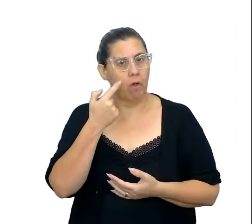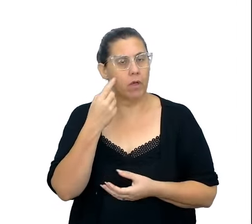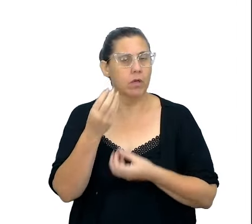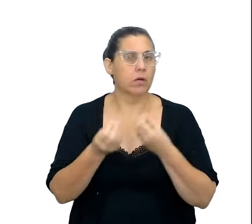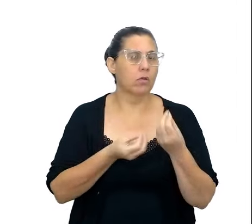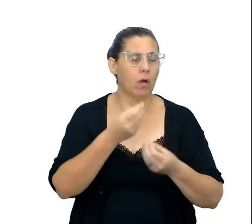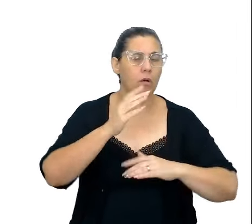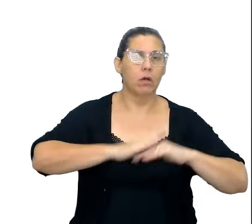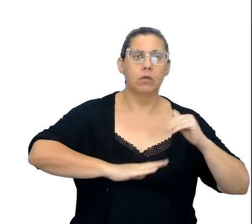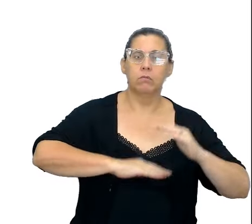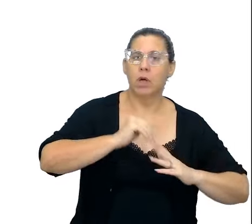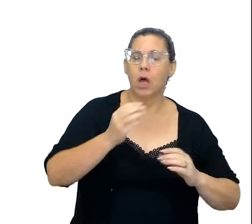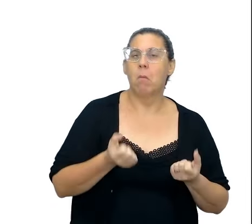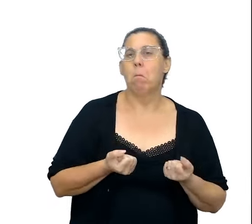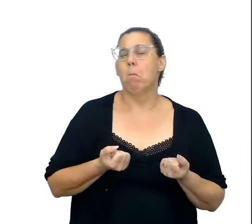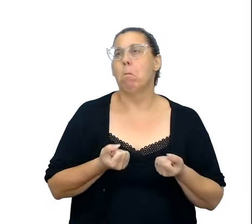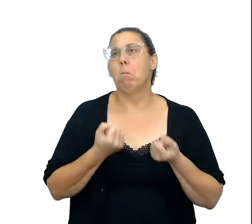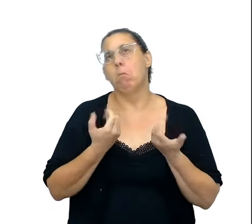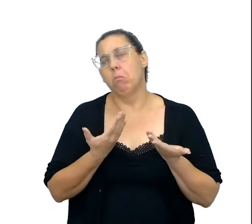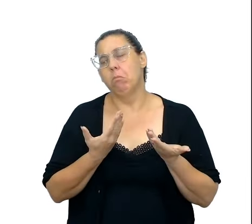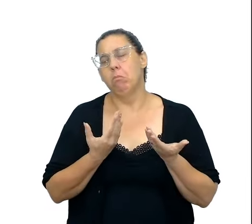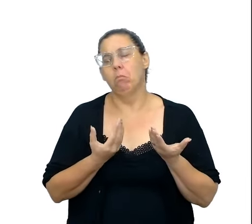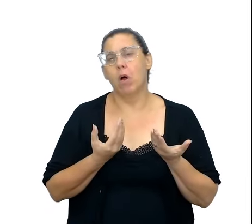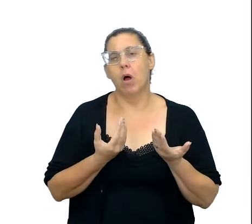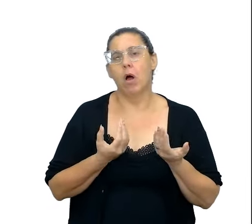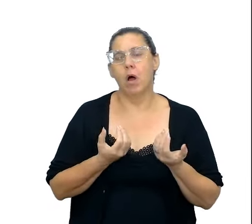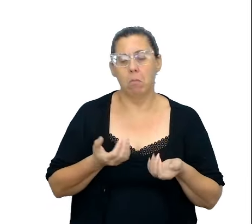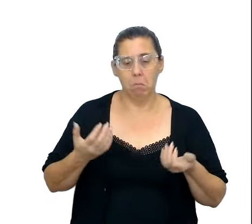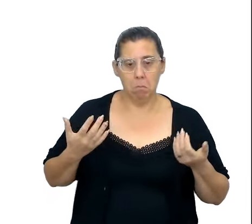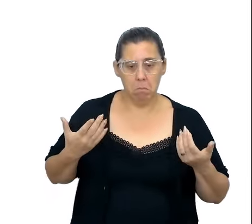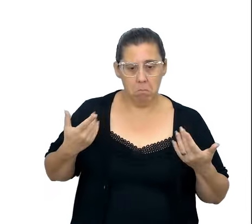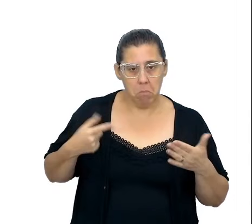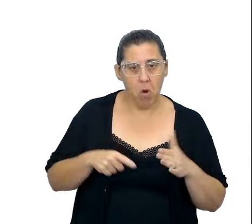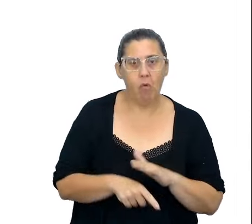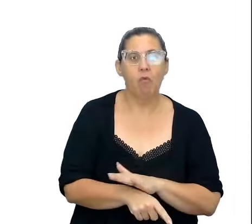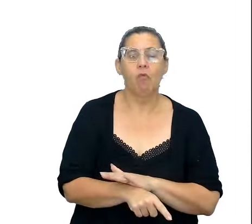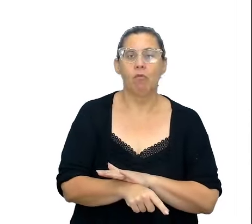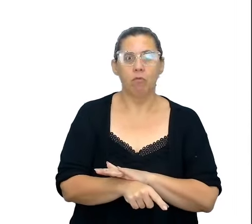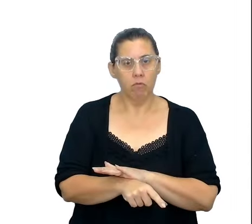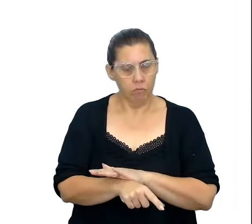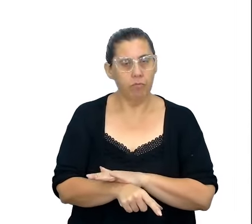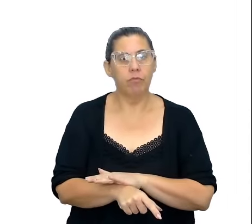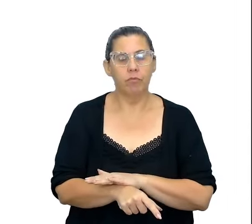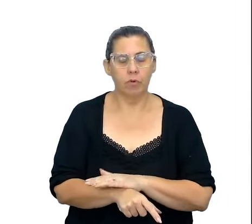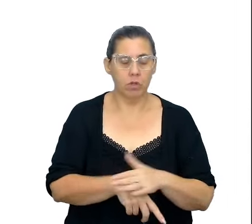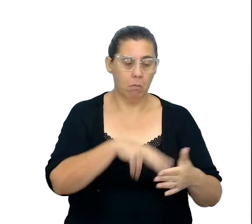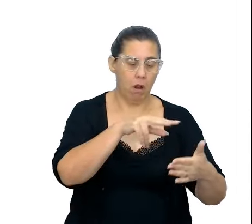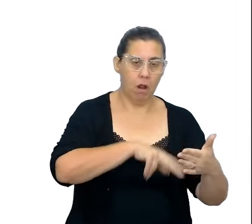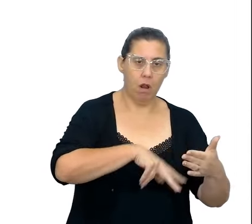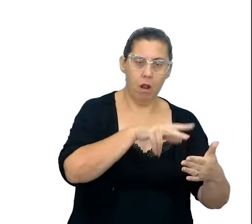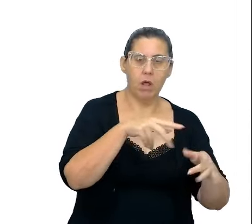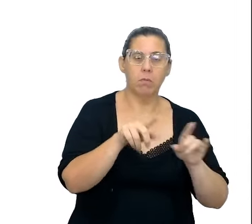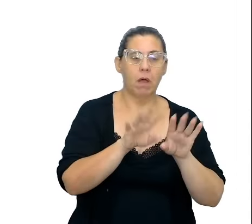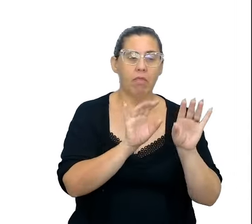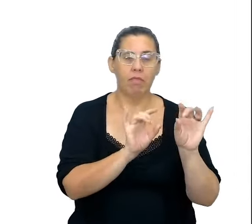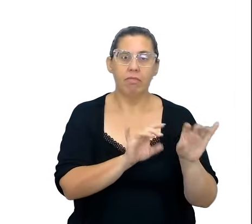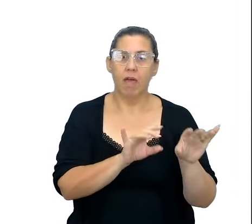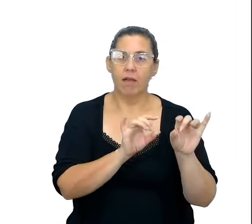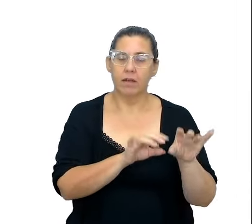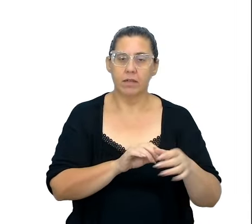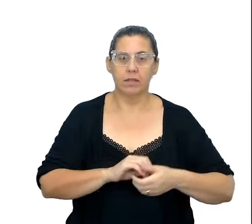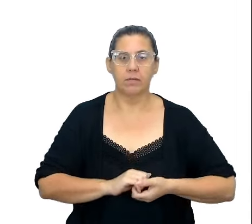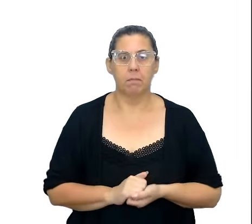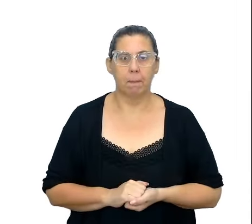que essa habilidade a gente pode aprofundar ainda mais, né, voltando, então, para o processo de leitura e das técnicas aí de escrita,